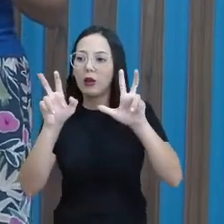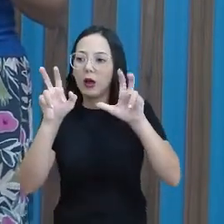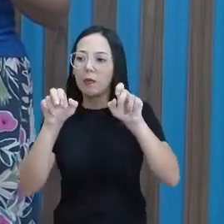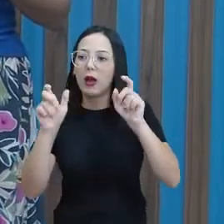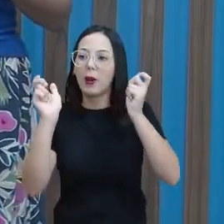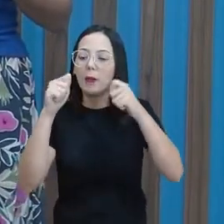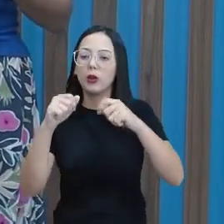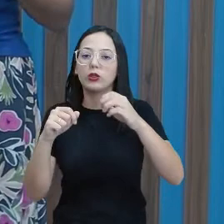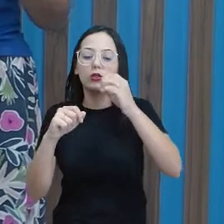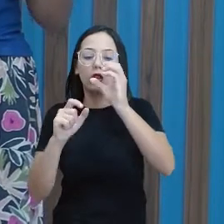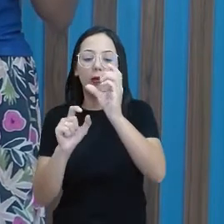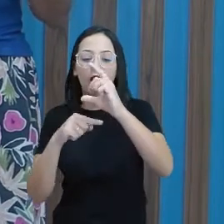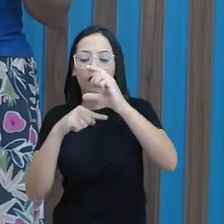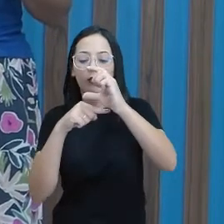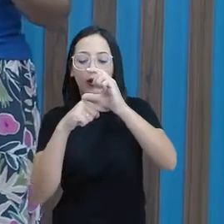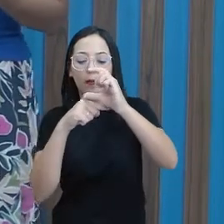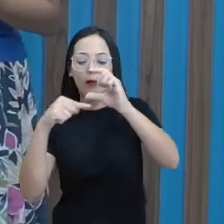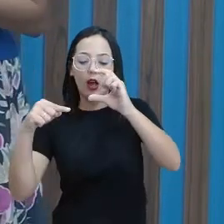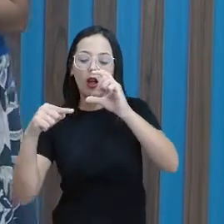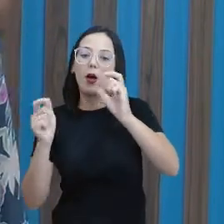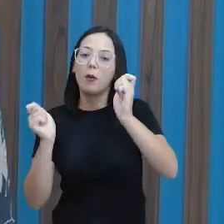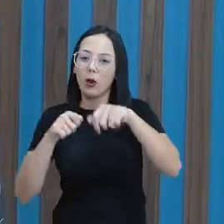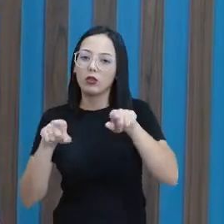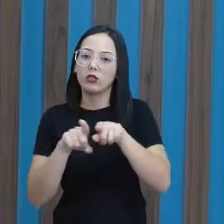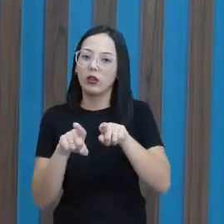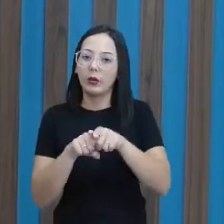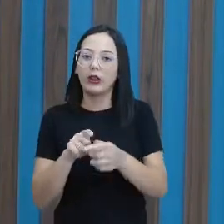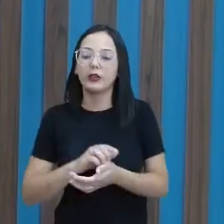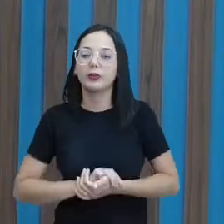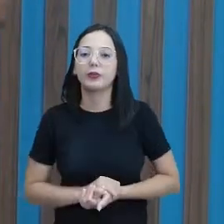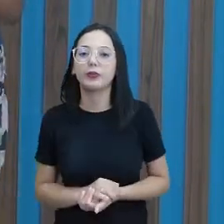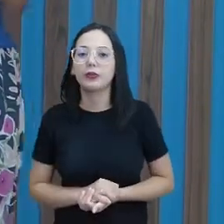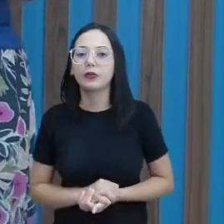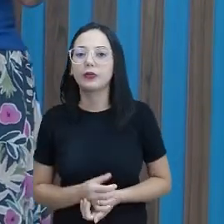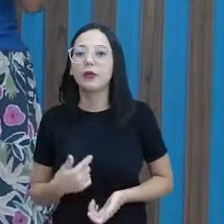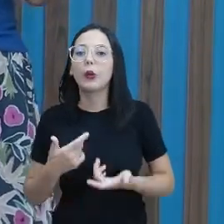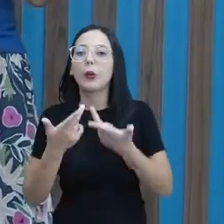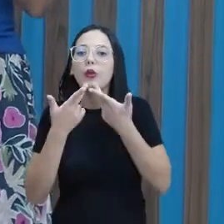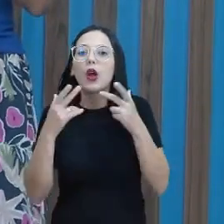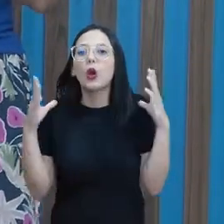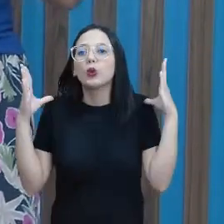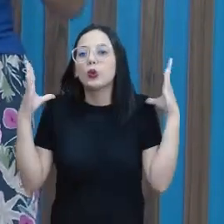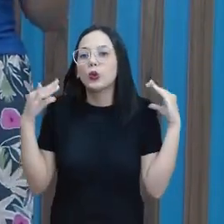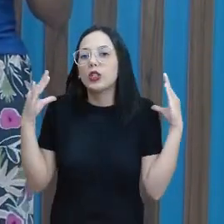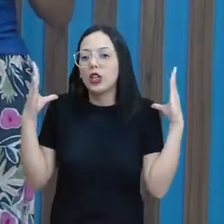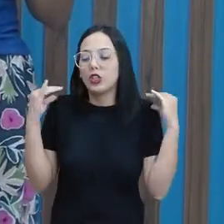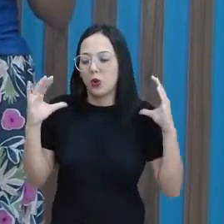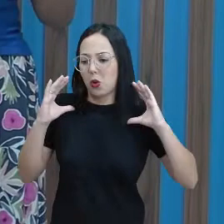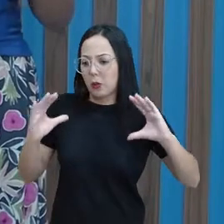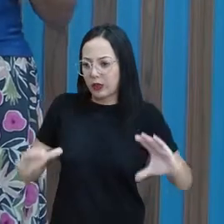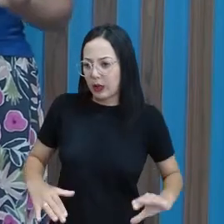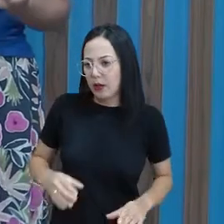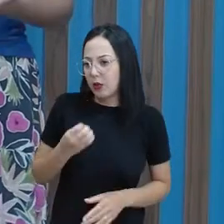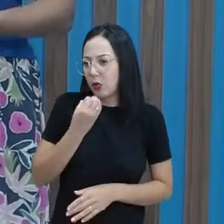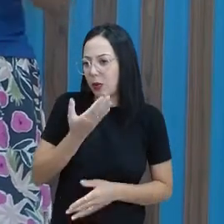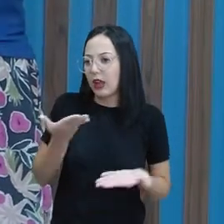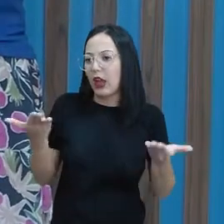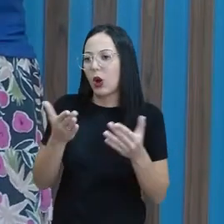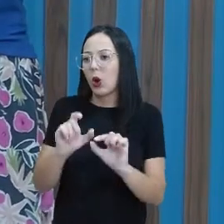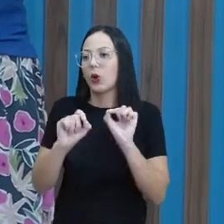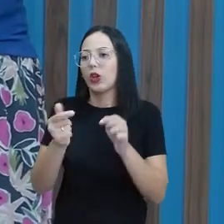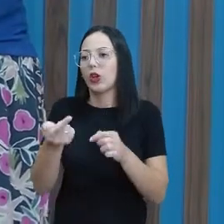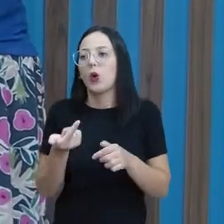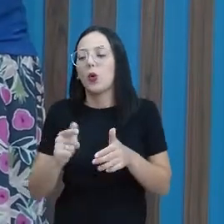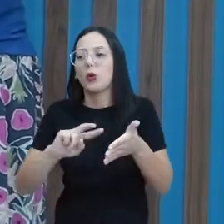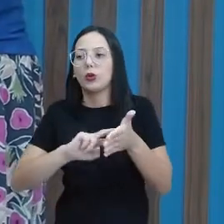sublinhar, contanto que eu destaque. Aí, quando eu digo, os anjinhos se comportaram, aqui eu estou querendo dar um